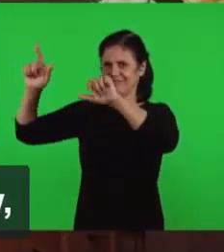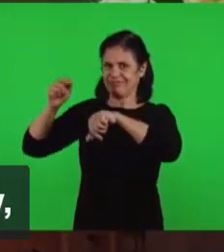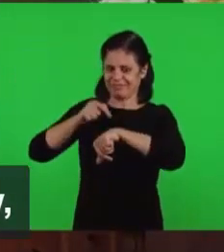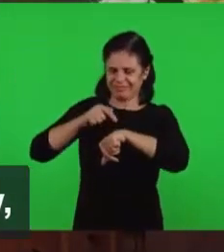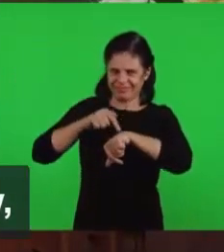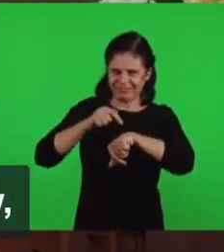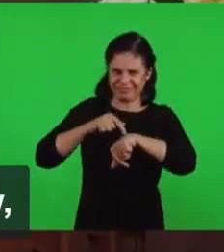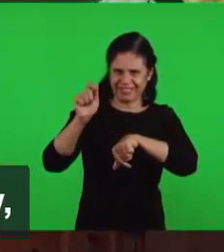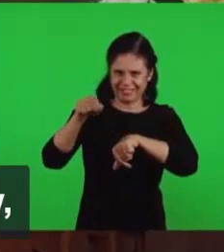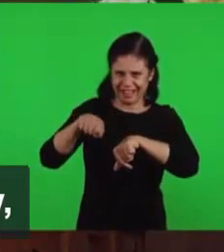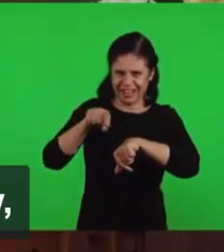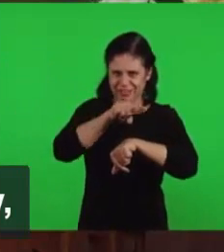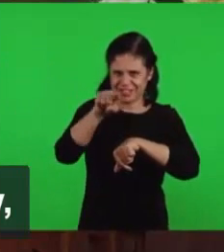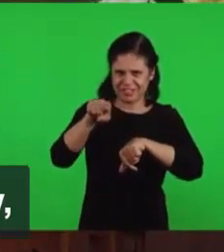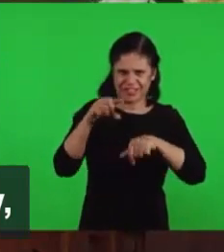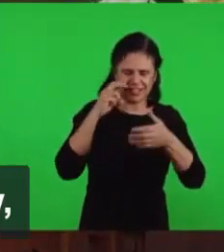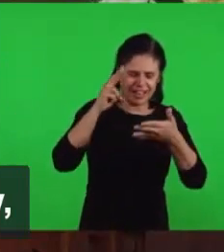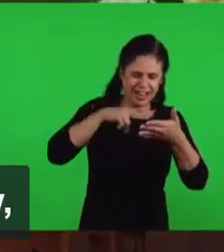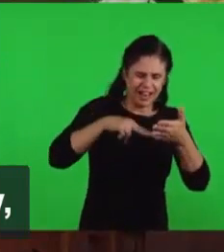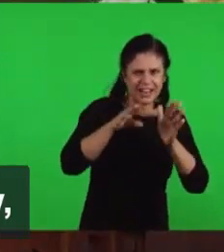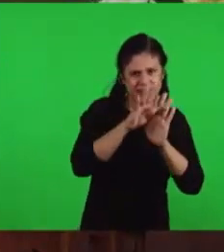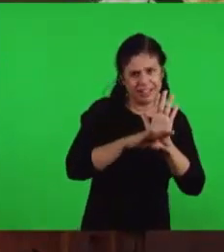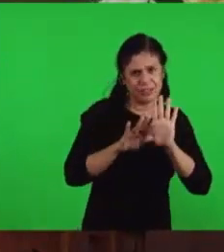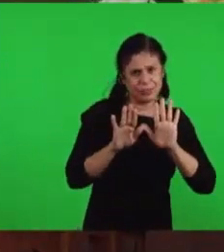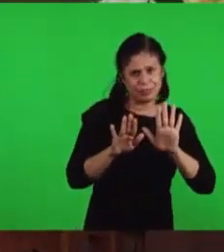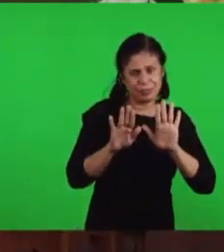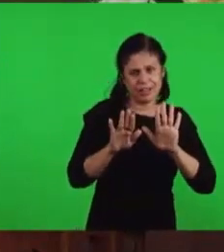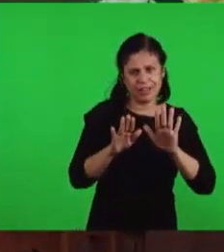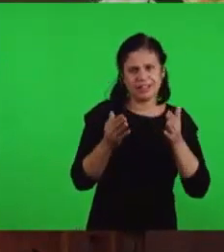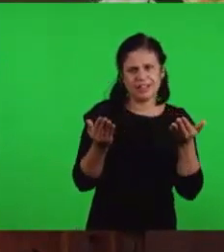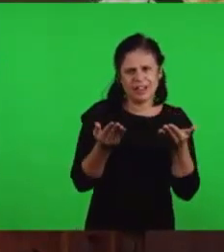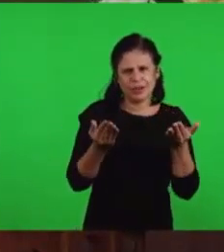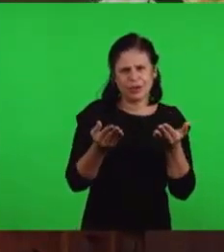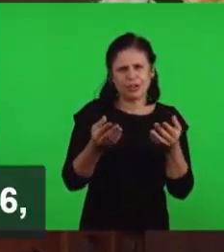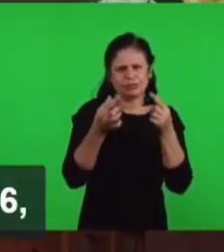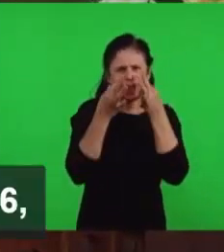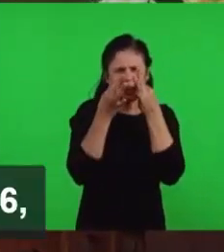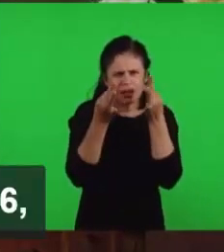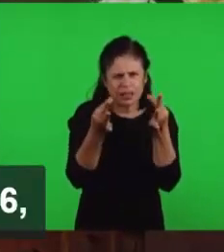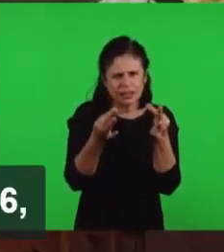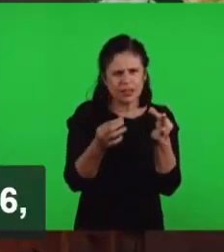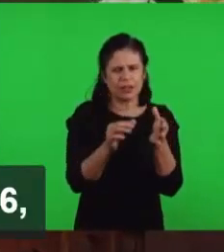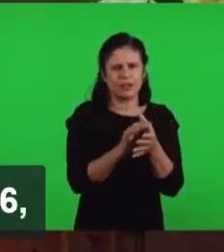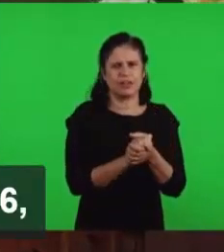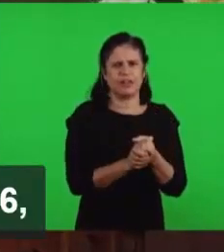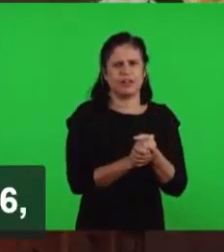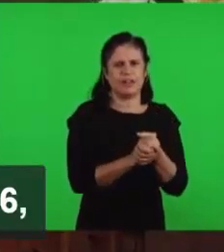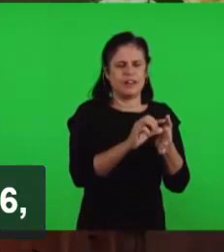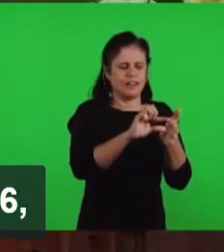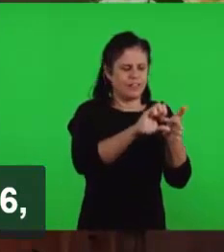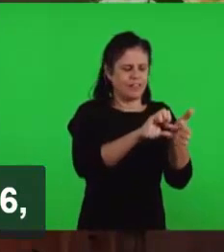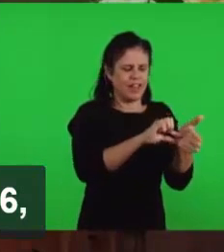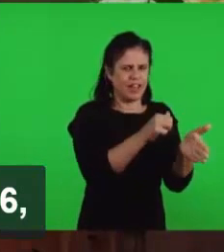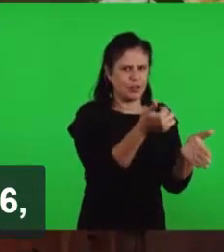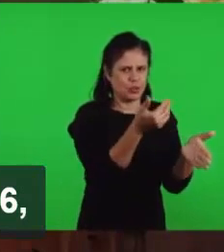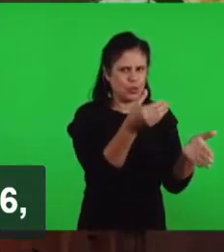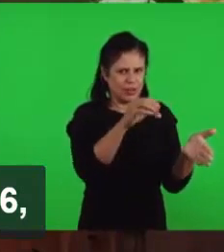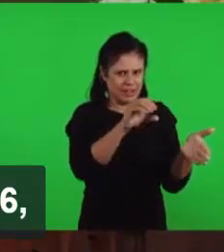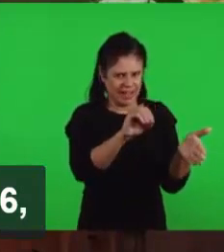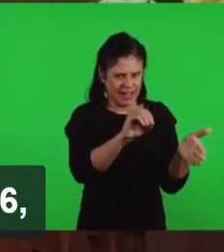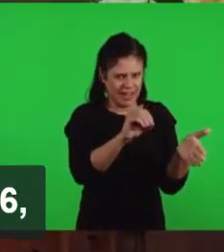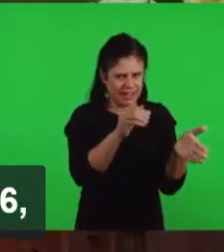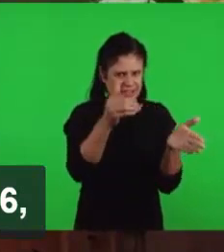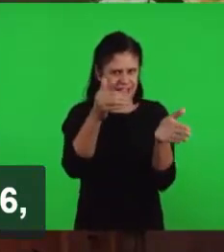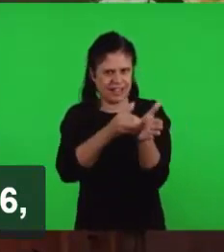para os irmãos lerem o texto só que agora nós chamamos a atenção dos irmãos Para os versos 10 a 14 nós temos